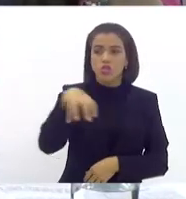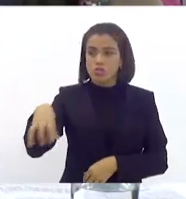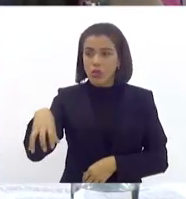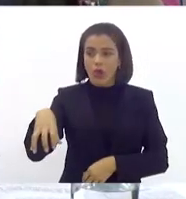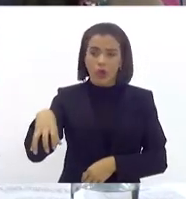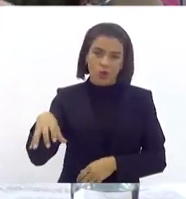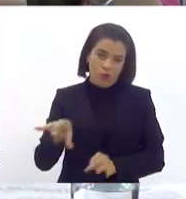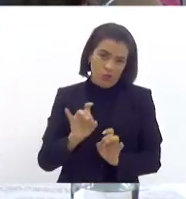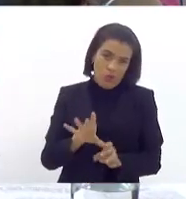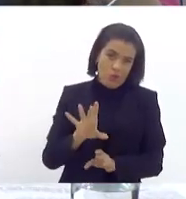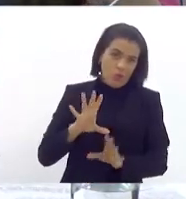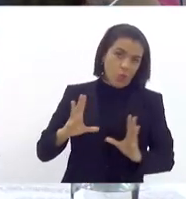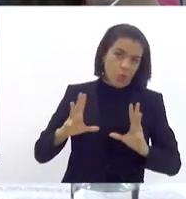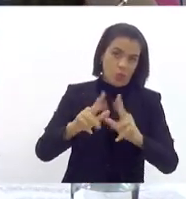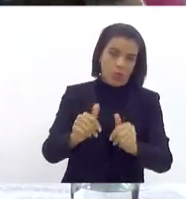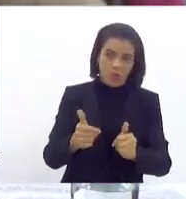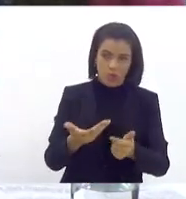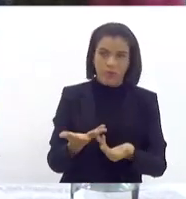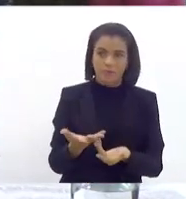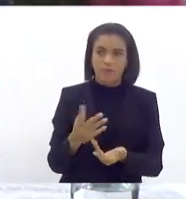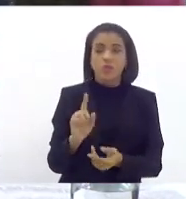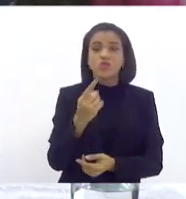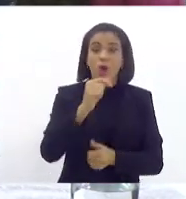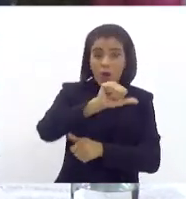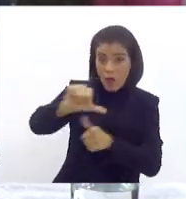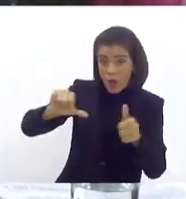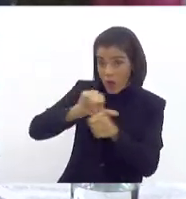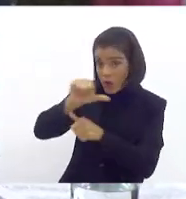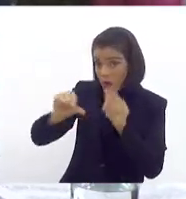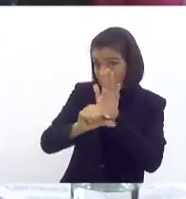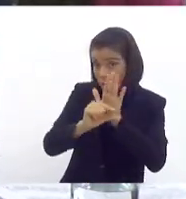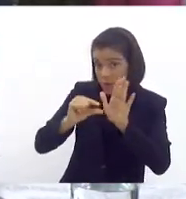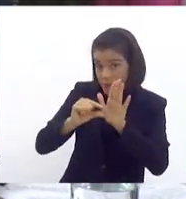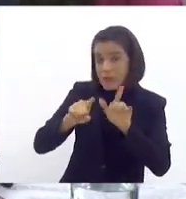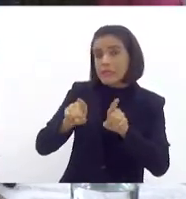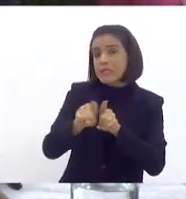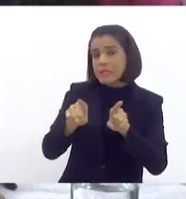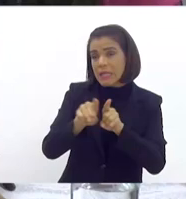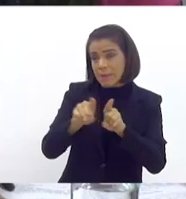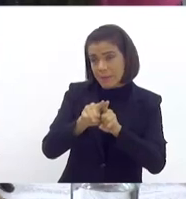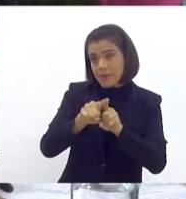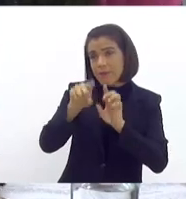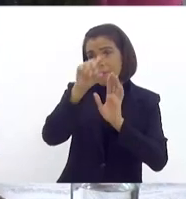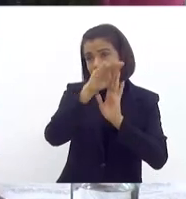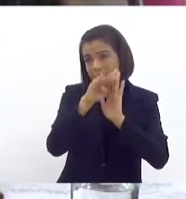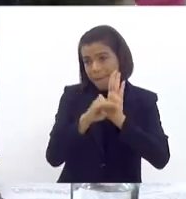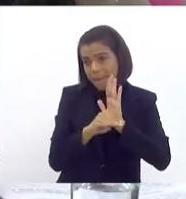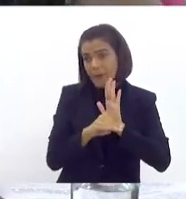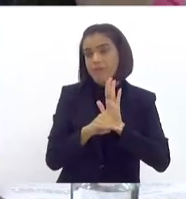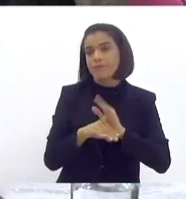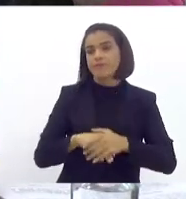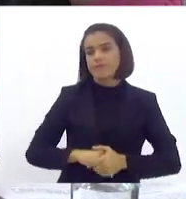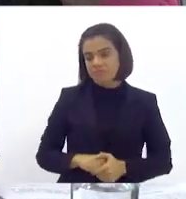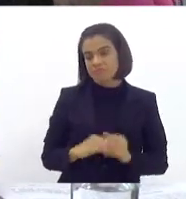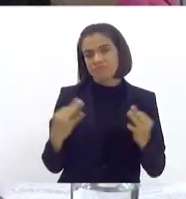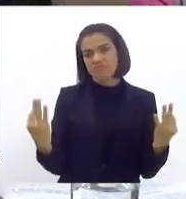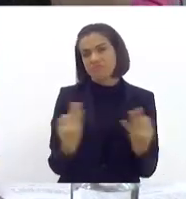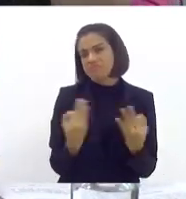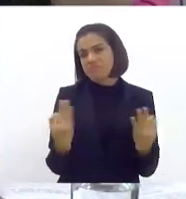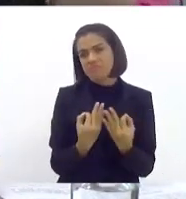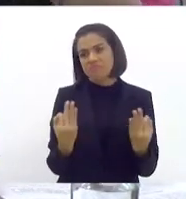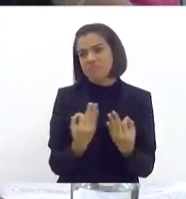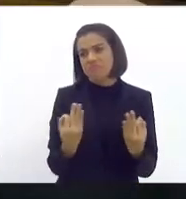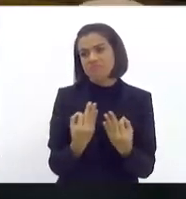eles, e propor não só alteração da ementa, como alteração das... Perfeito. Propondo perfeito. Emendas também. Perfeito. Não vejo